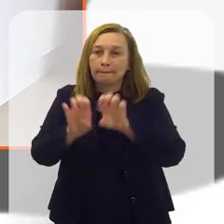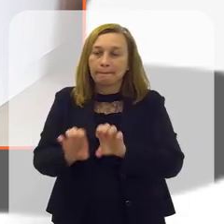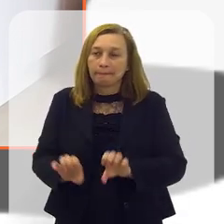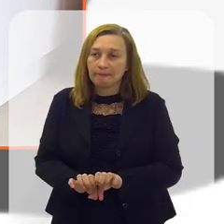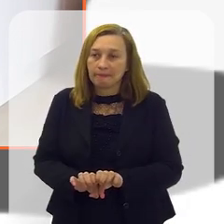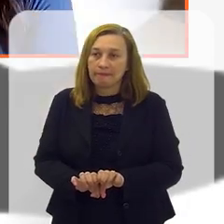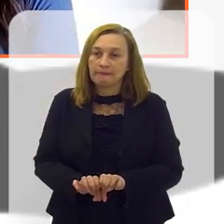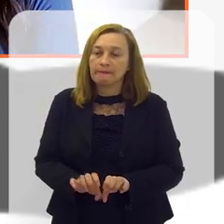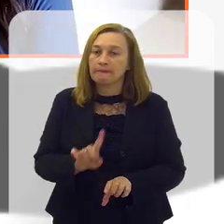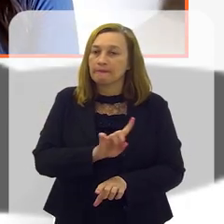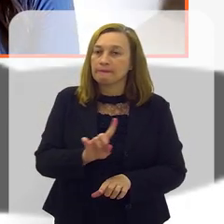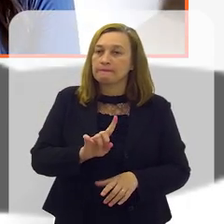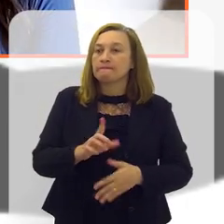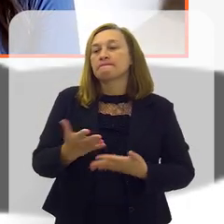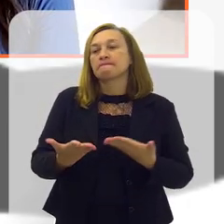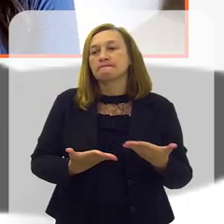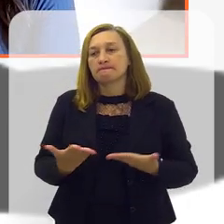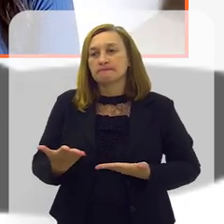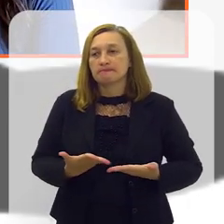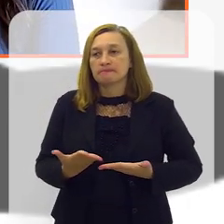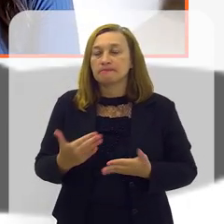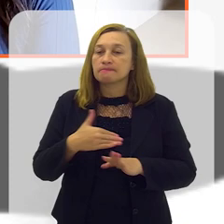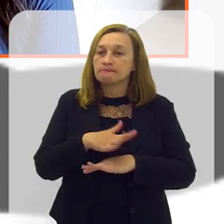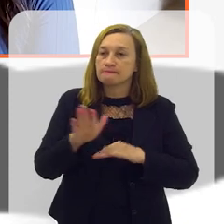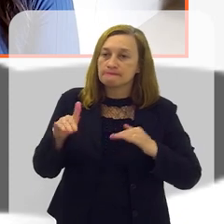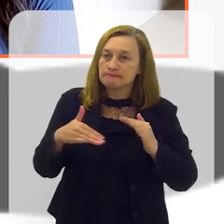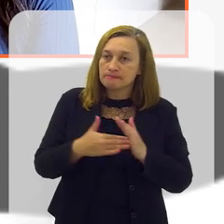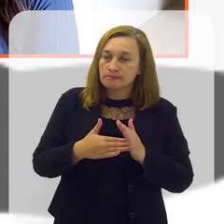Na estrutura de serviços,